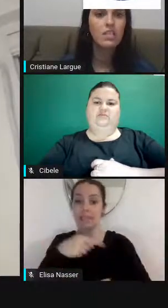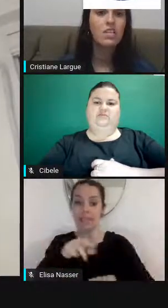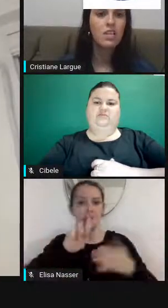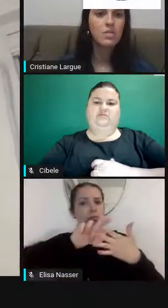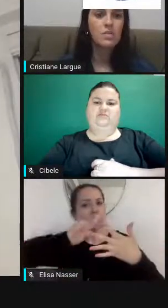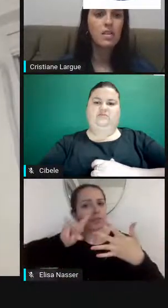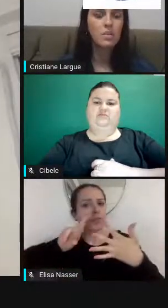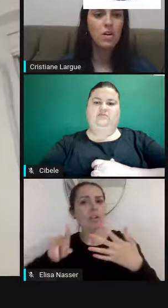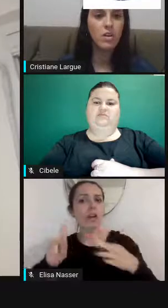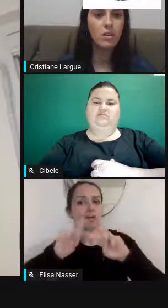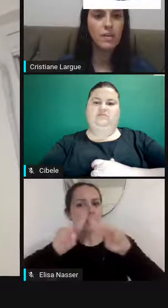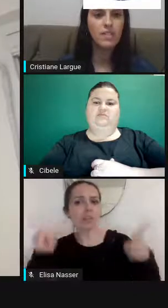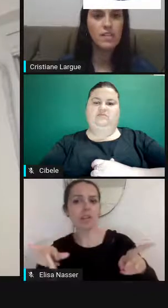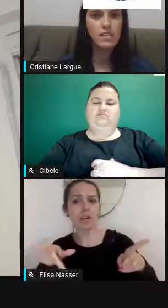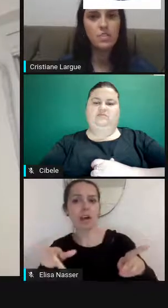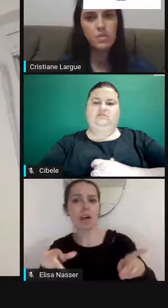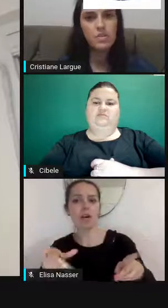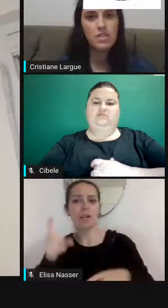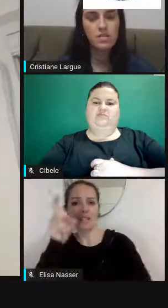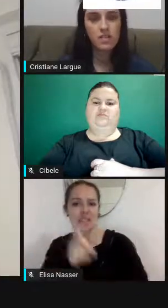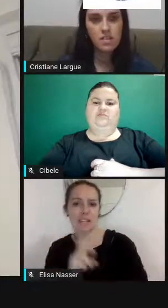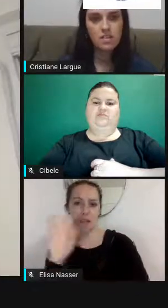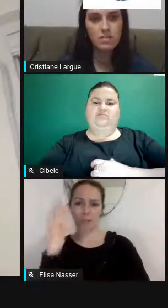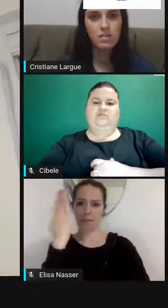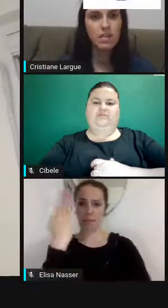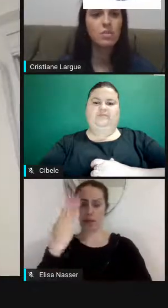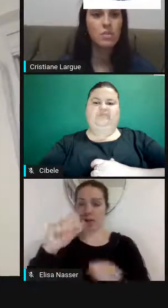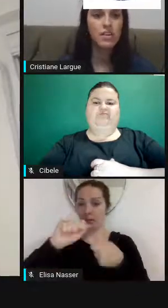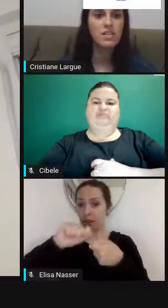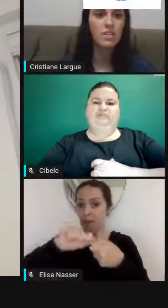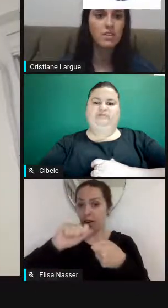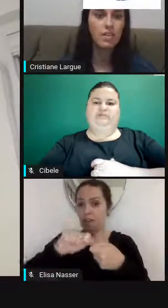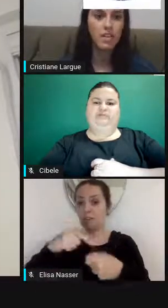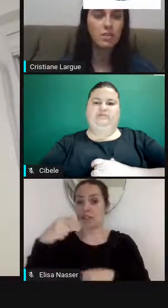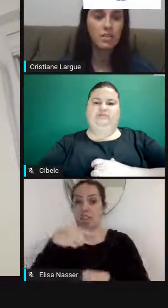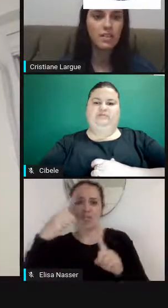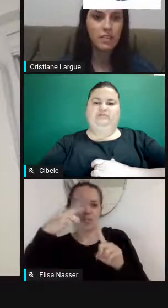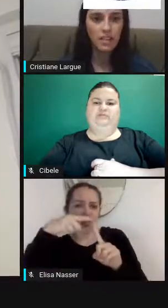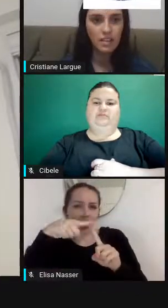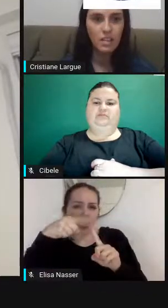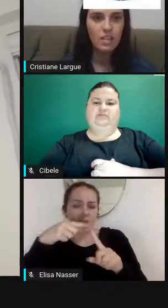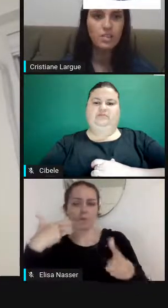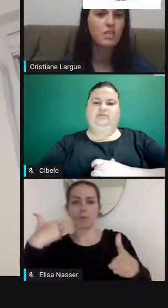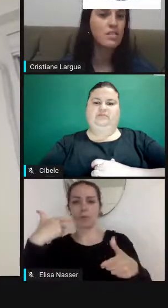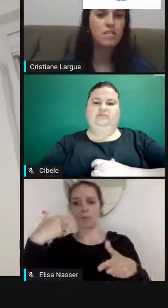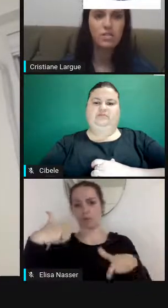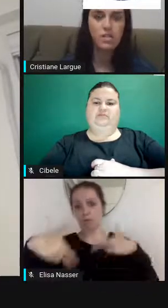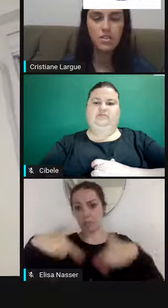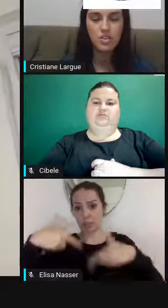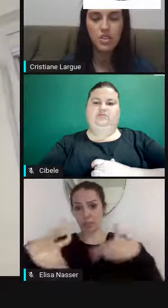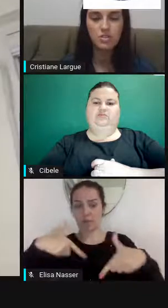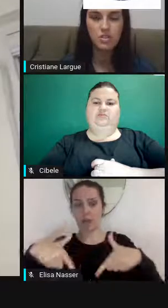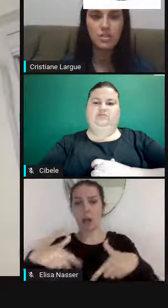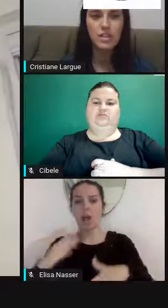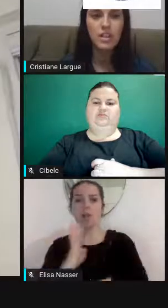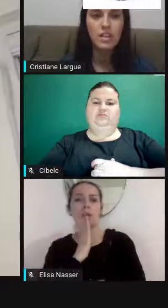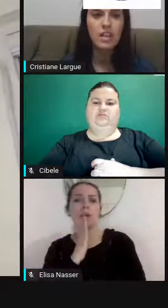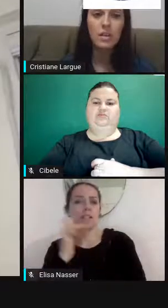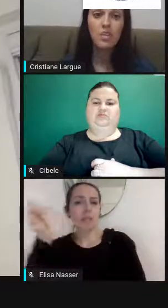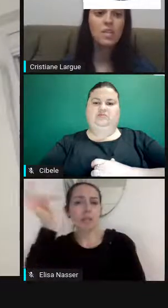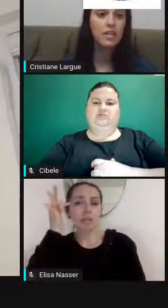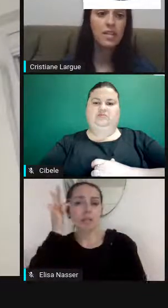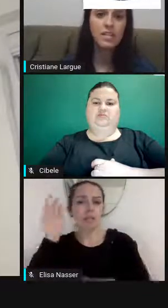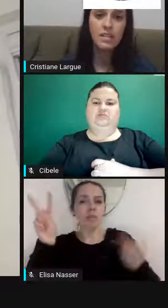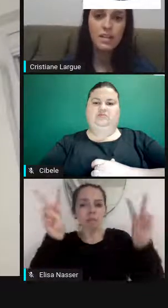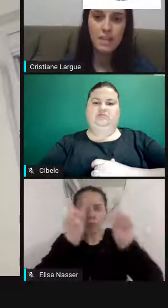né você sempre algo para fazer esse tipo de serviço tendo conhecimento técnico que tem e todas a visão holística que tu